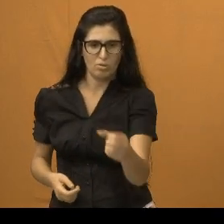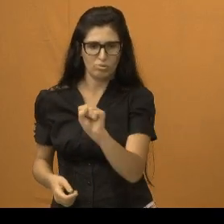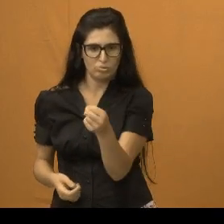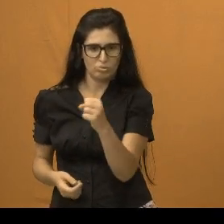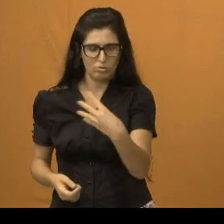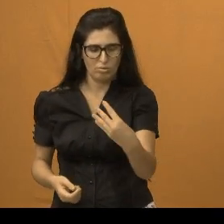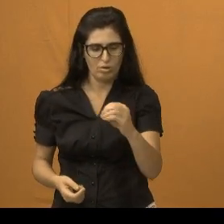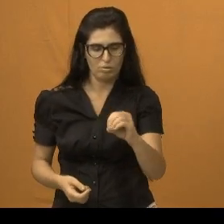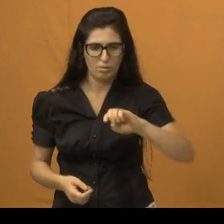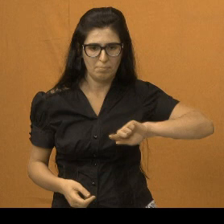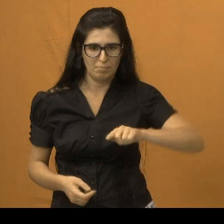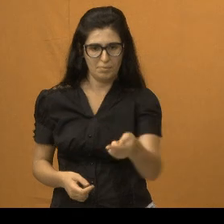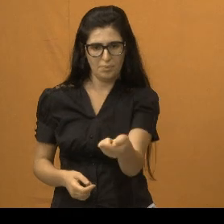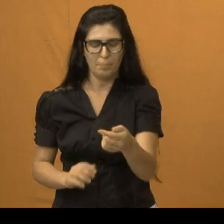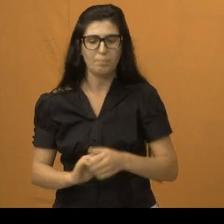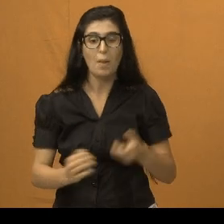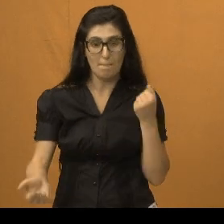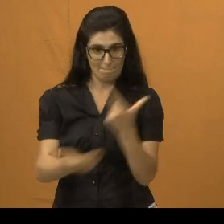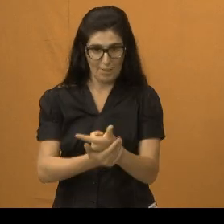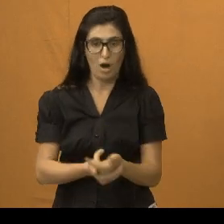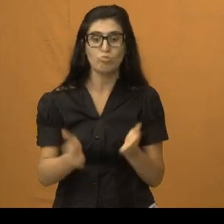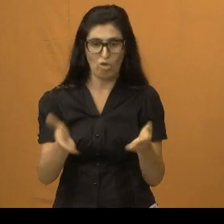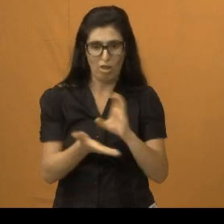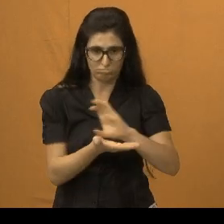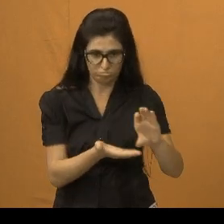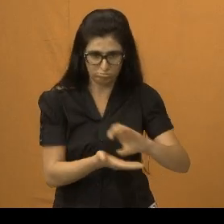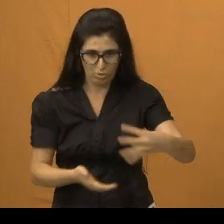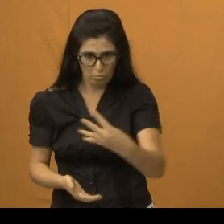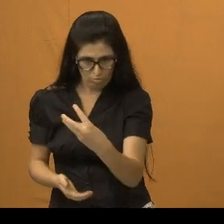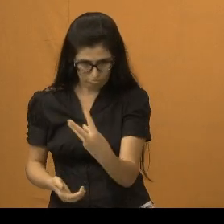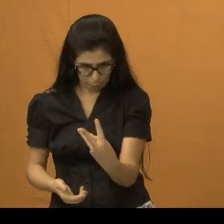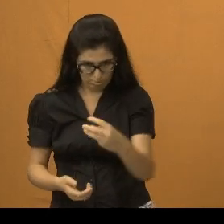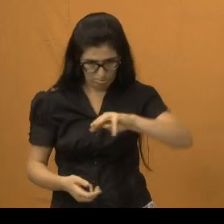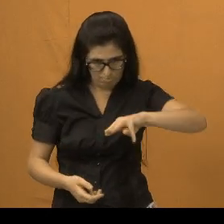49.840.000. Pagos e baixados,